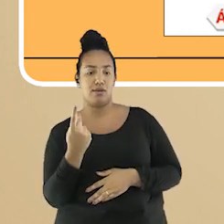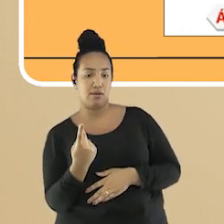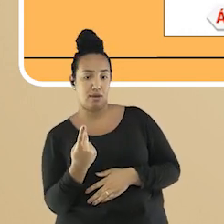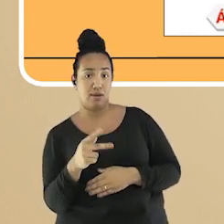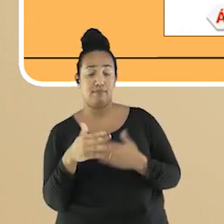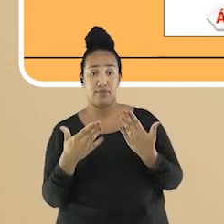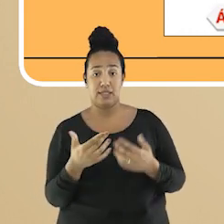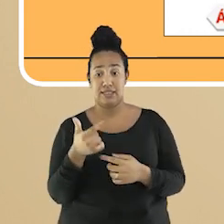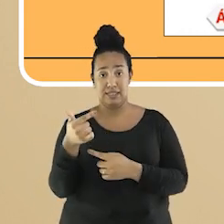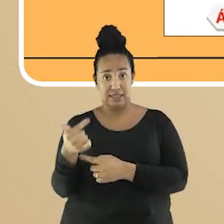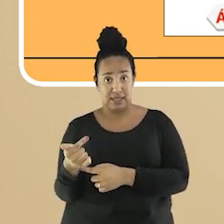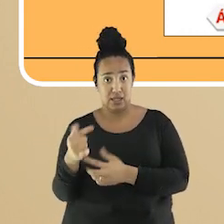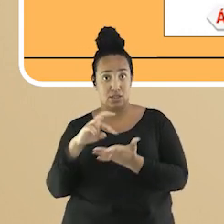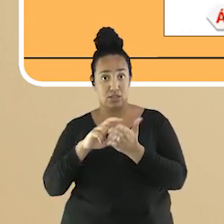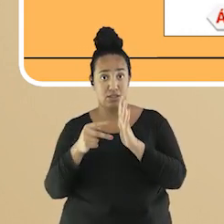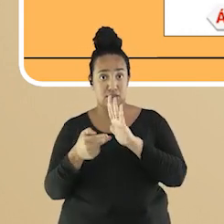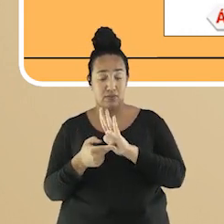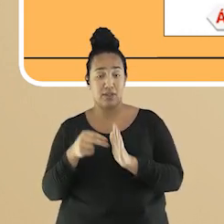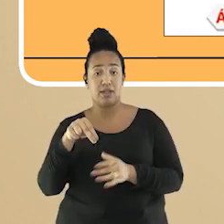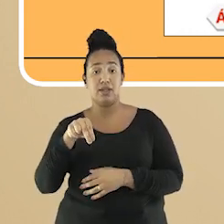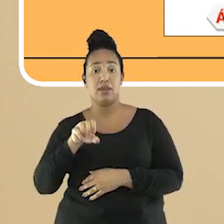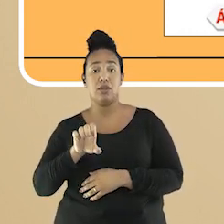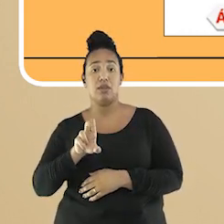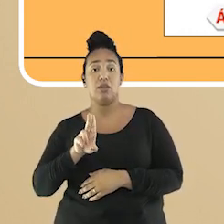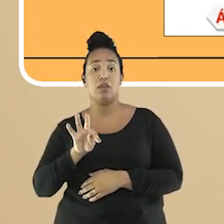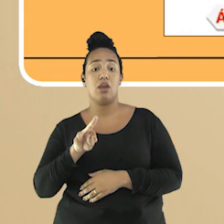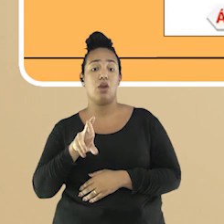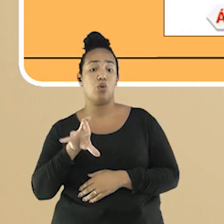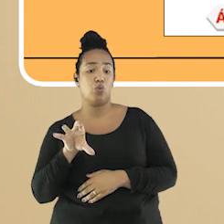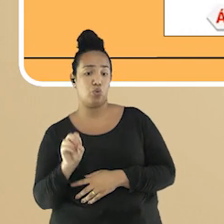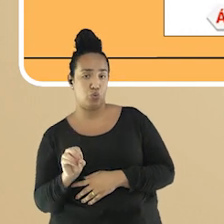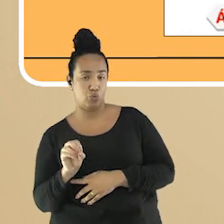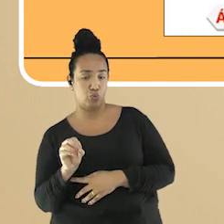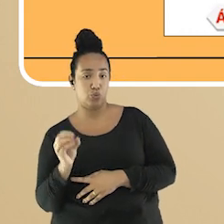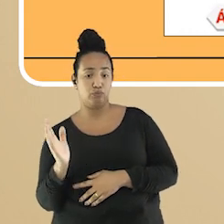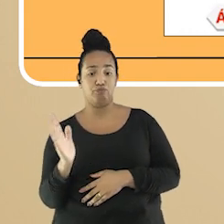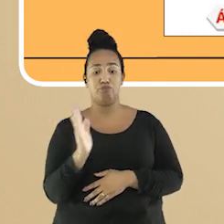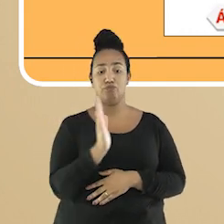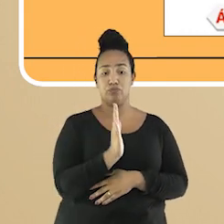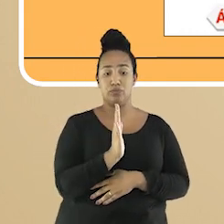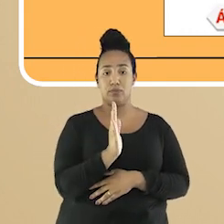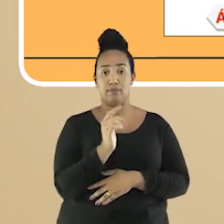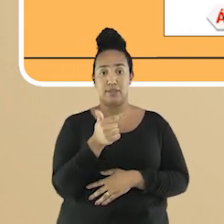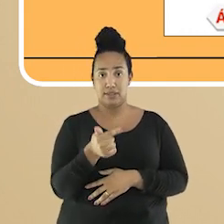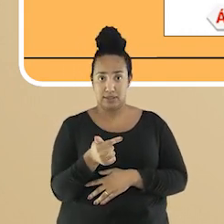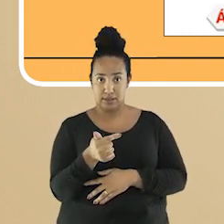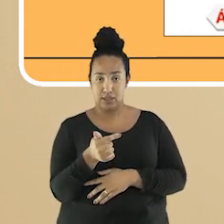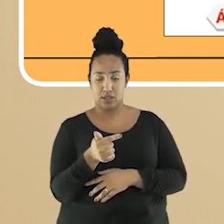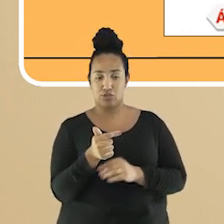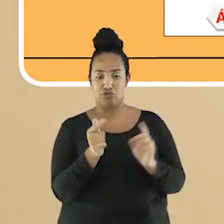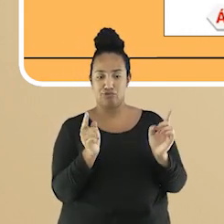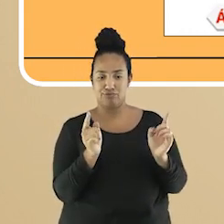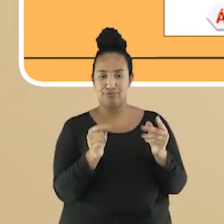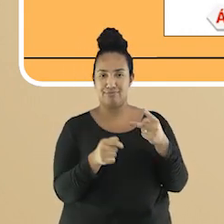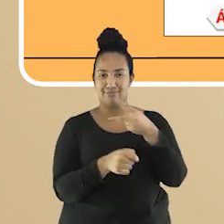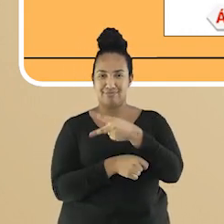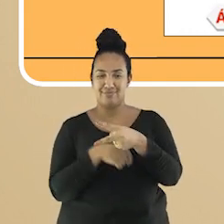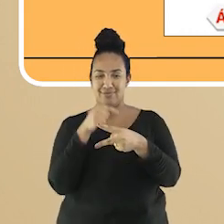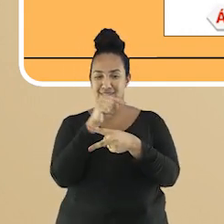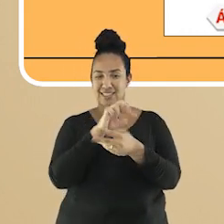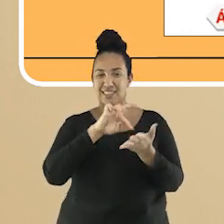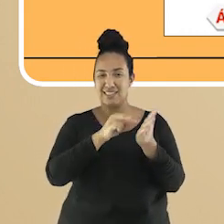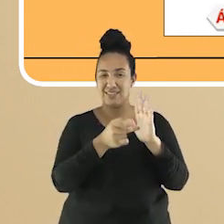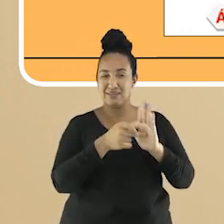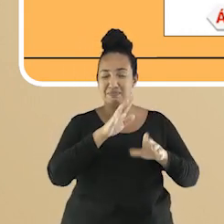é tratado como neutro, ou seja, ele está ali no meio, né? À esquerda, nós temos valores abaixo de 7, com substâncias cada vez mais